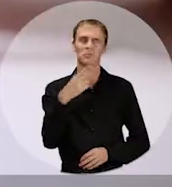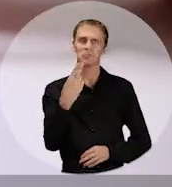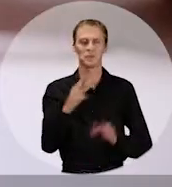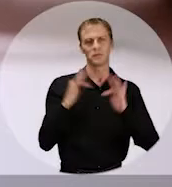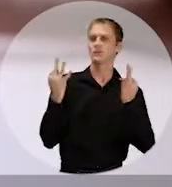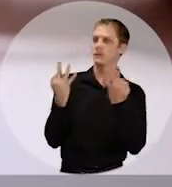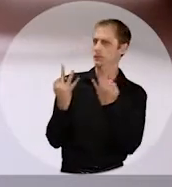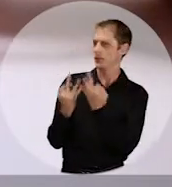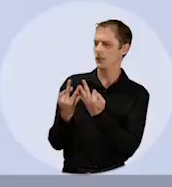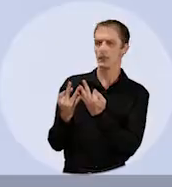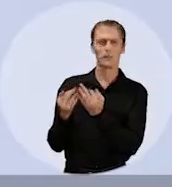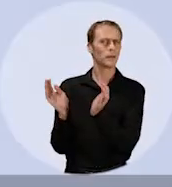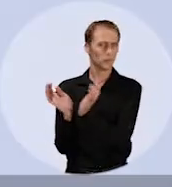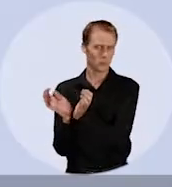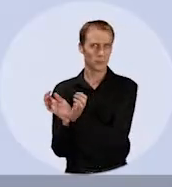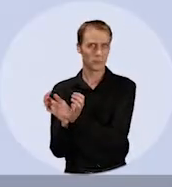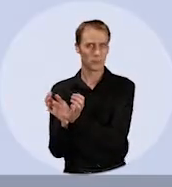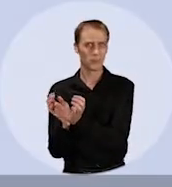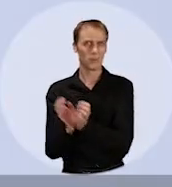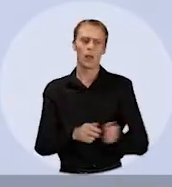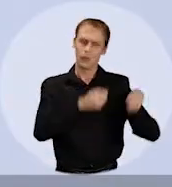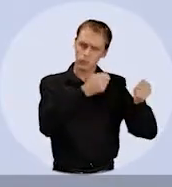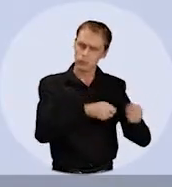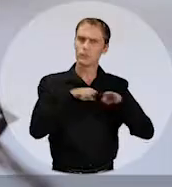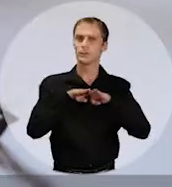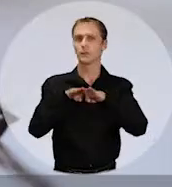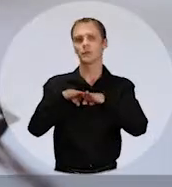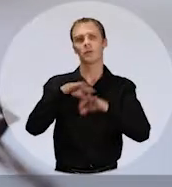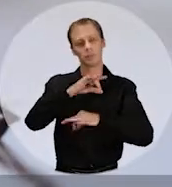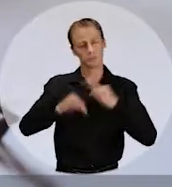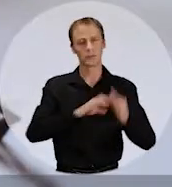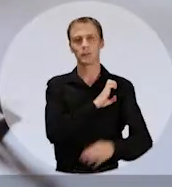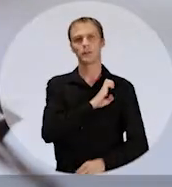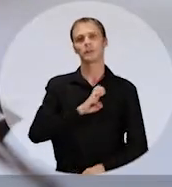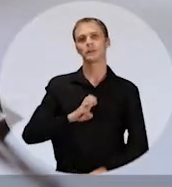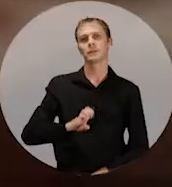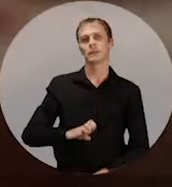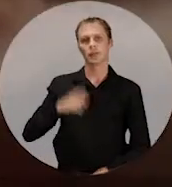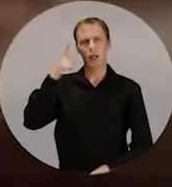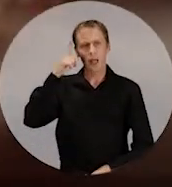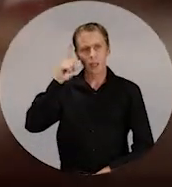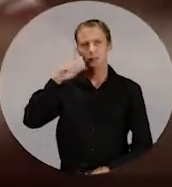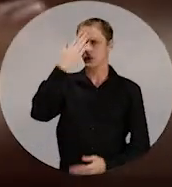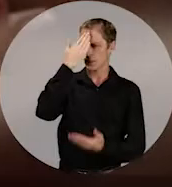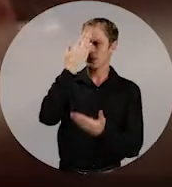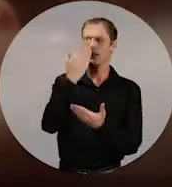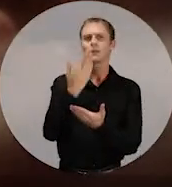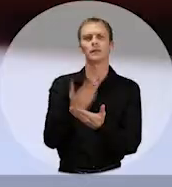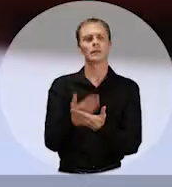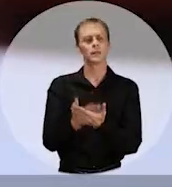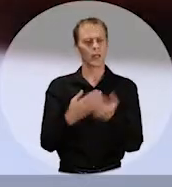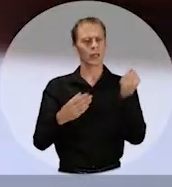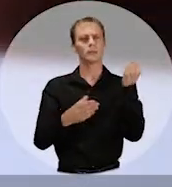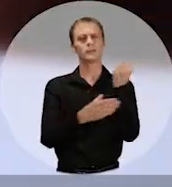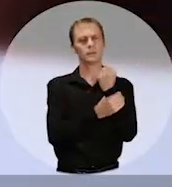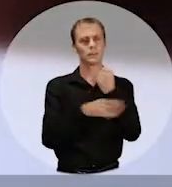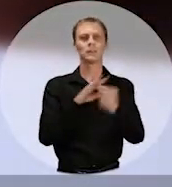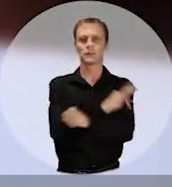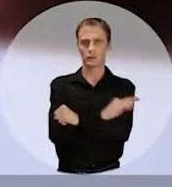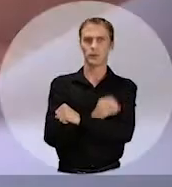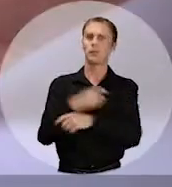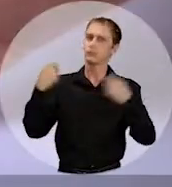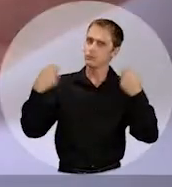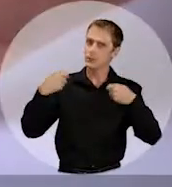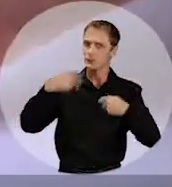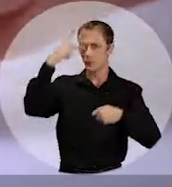uma família ou de um grupo. Estabilidade é um projeto de Estado. A garantia de credibilidade e segurança